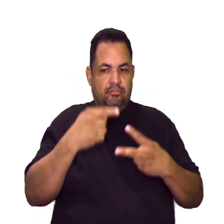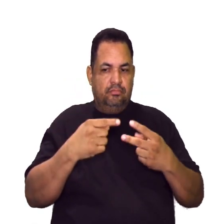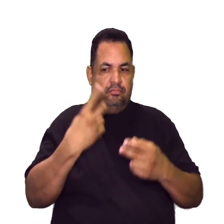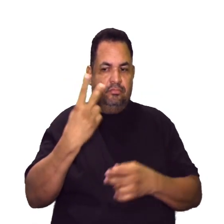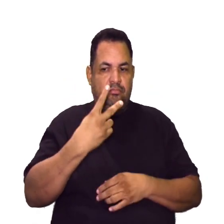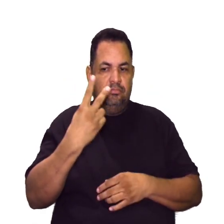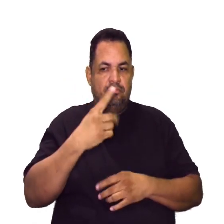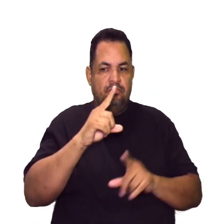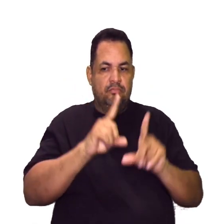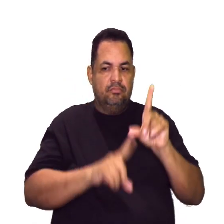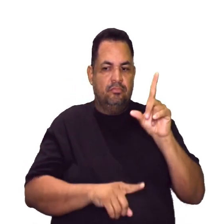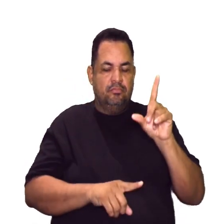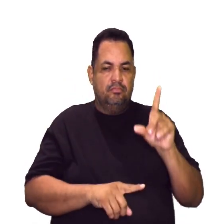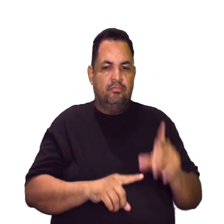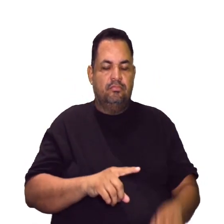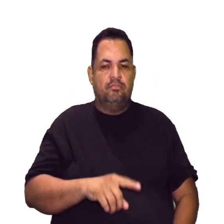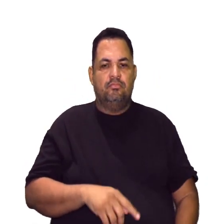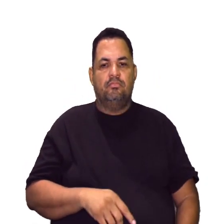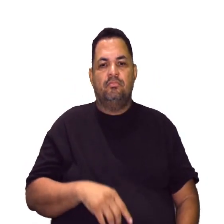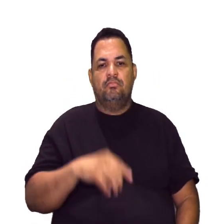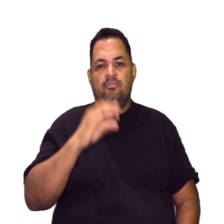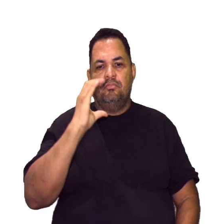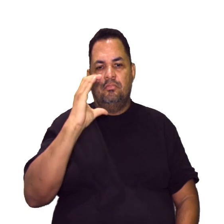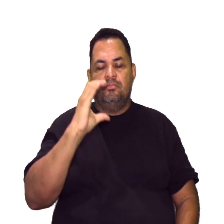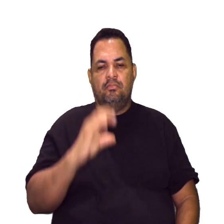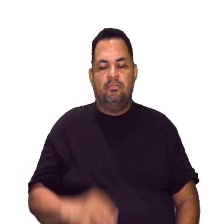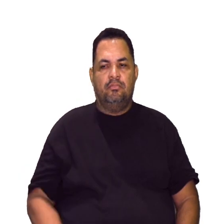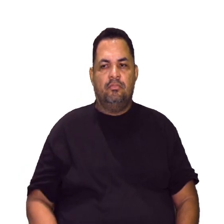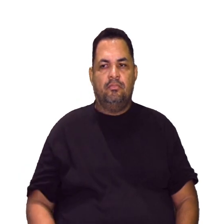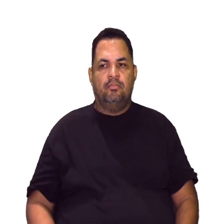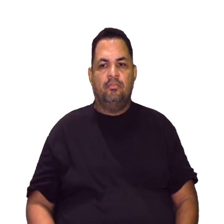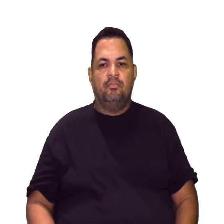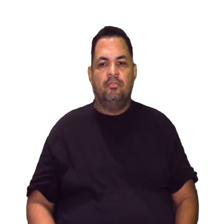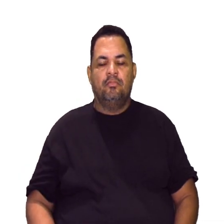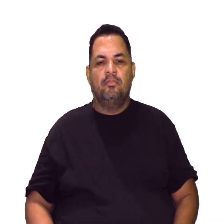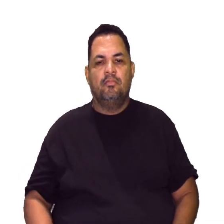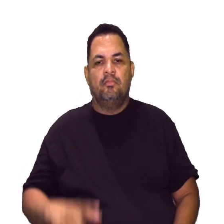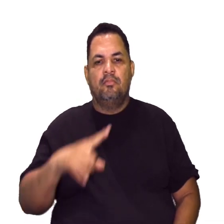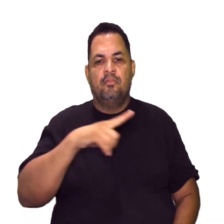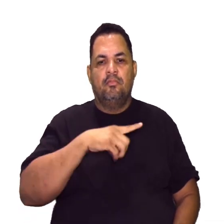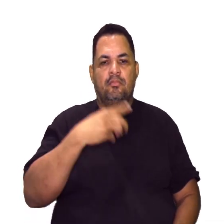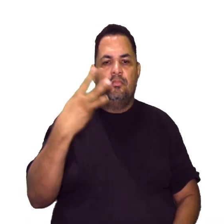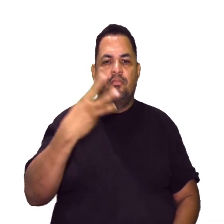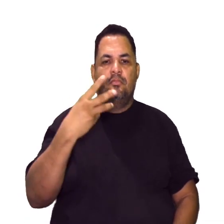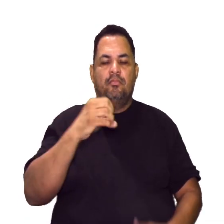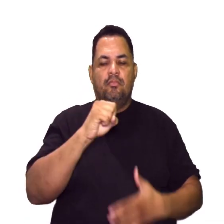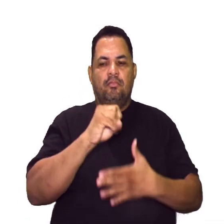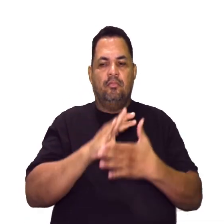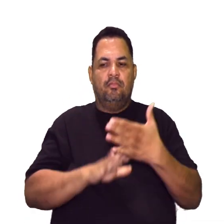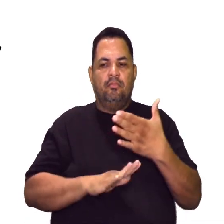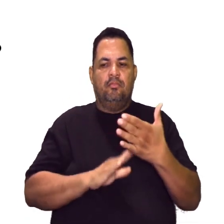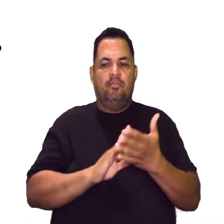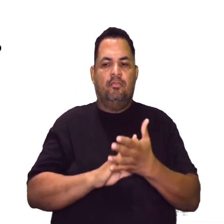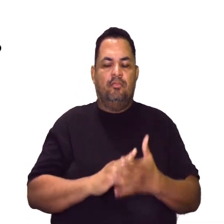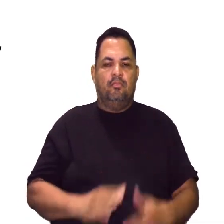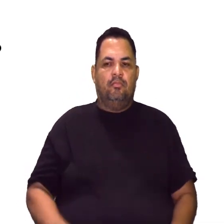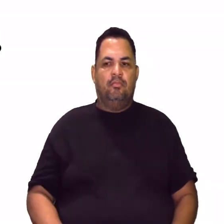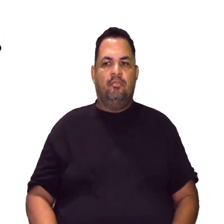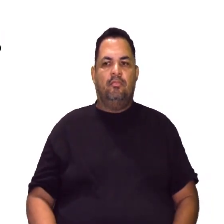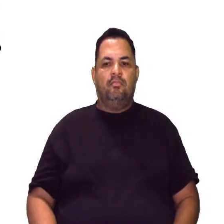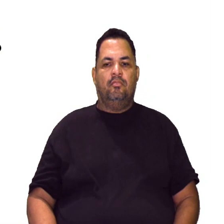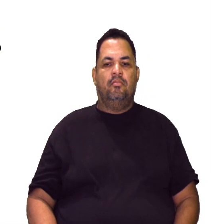questão a letra C. E vamos em frente, porque tem o quê? A terceira questão. E com certeza você